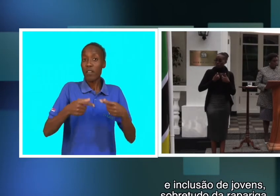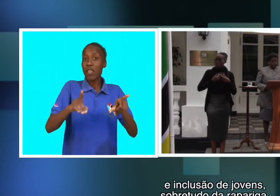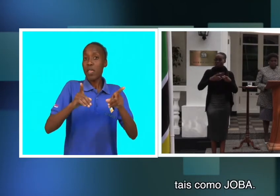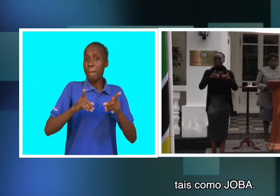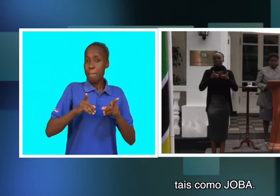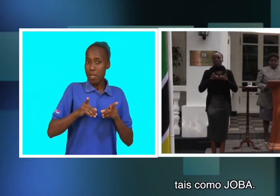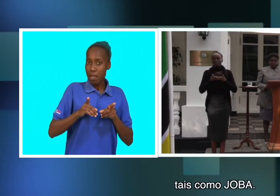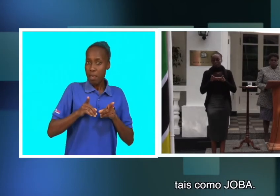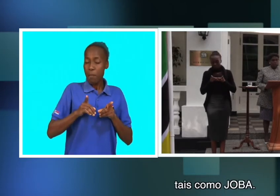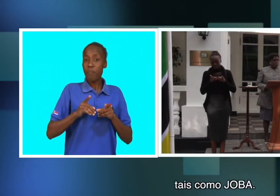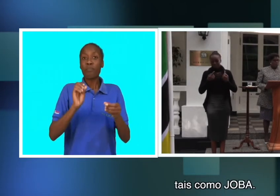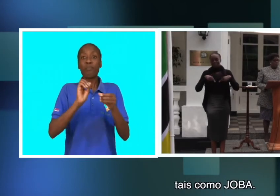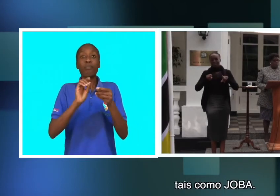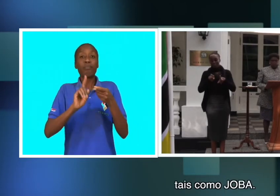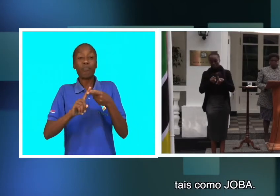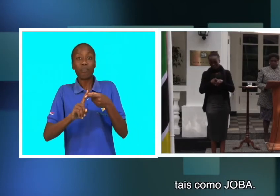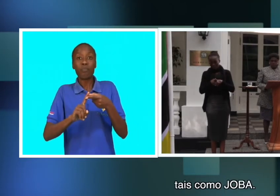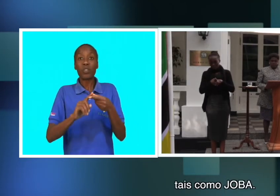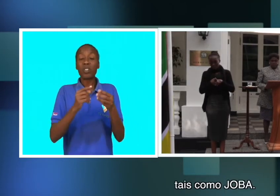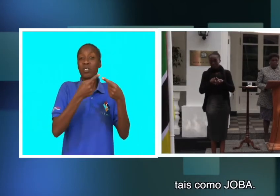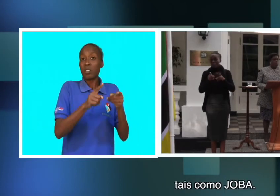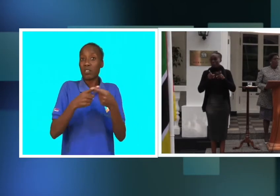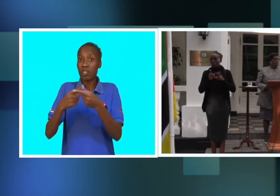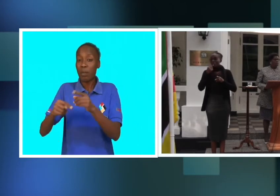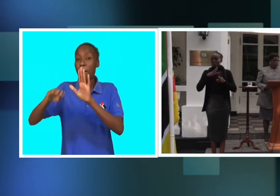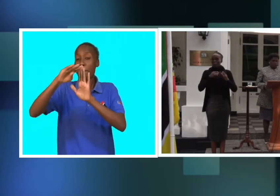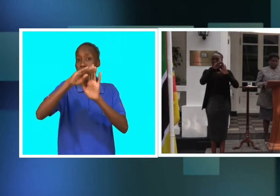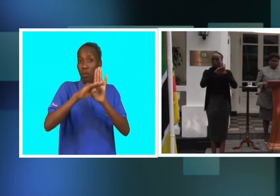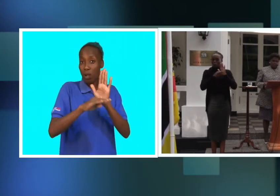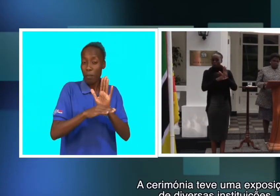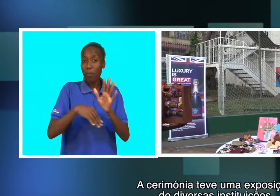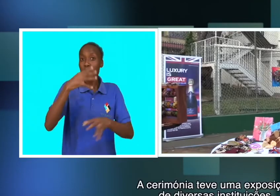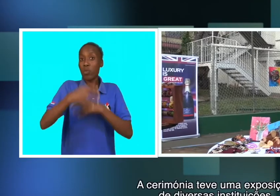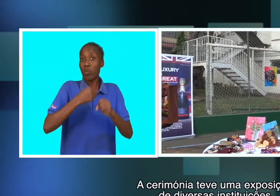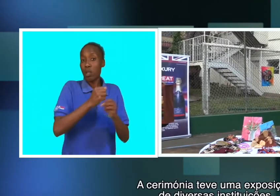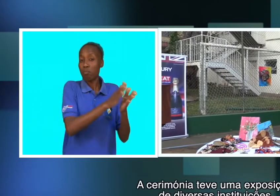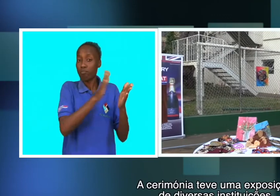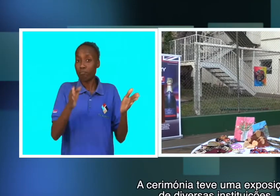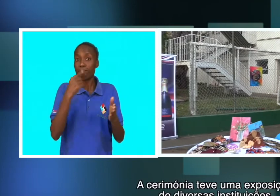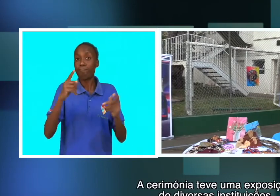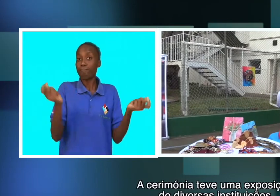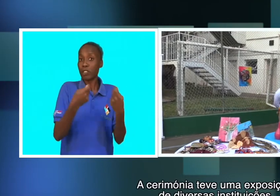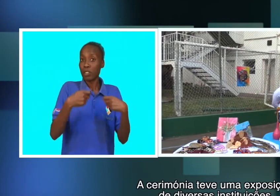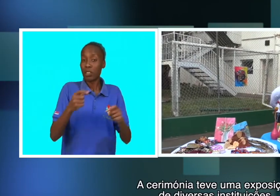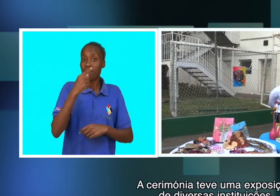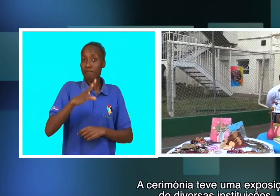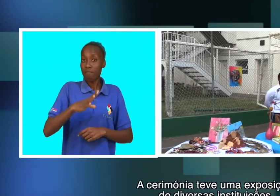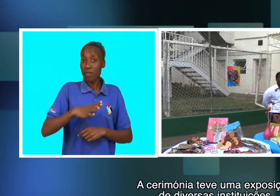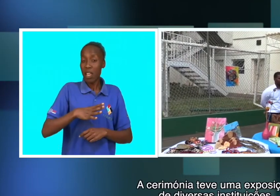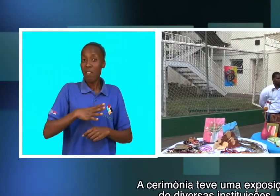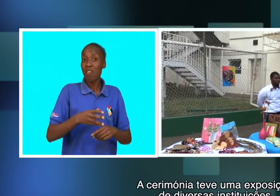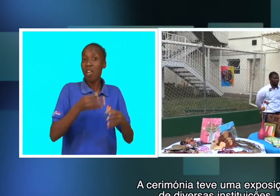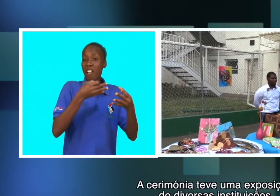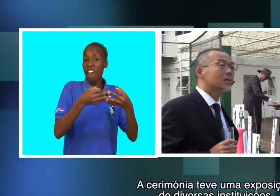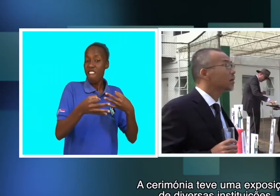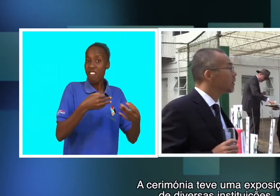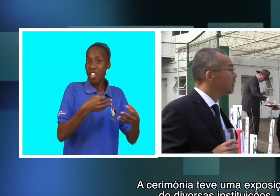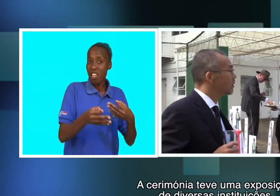rapariga, tais como JOBA, LUVA e Programa de Serenho. A cerimônia teve uma exposição de